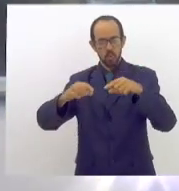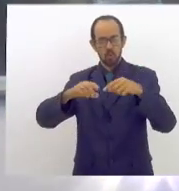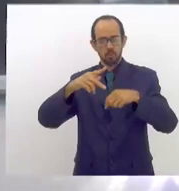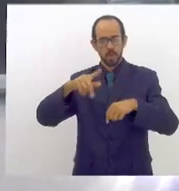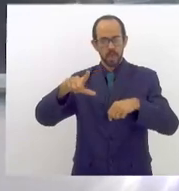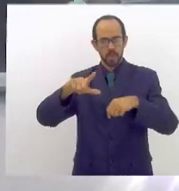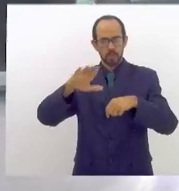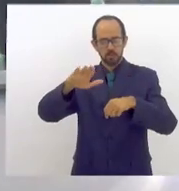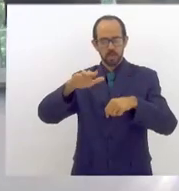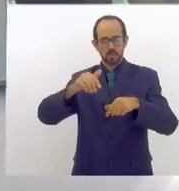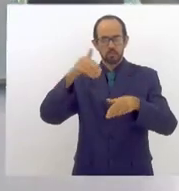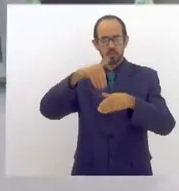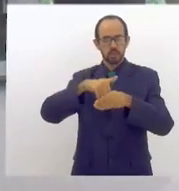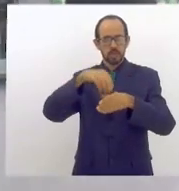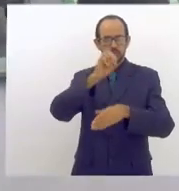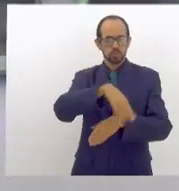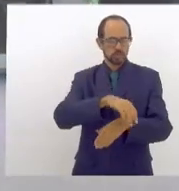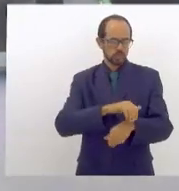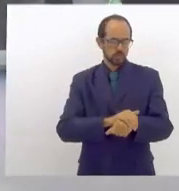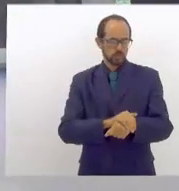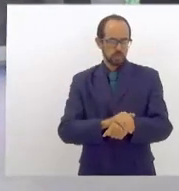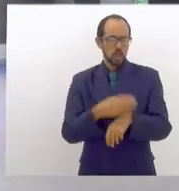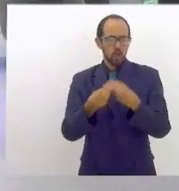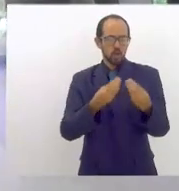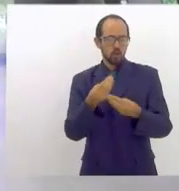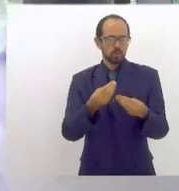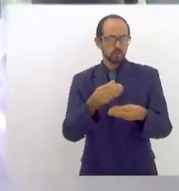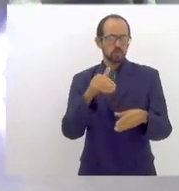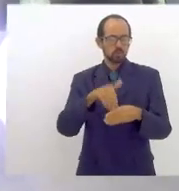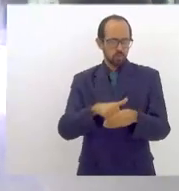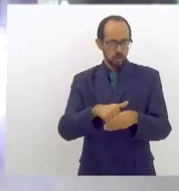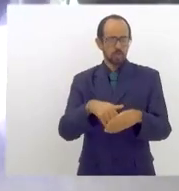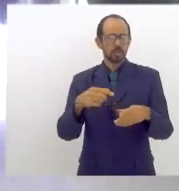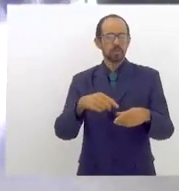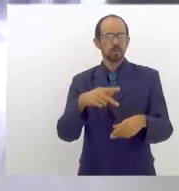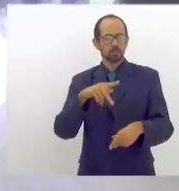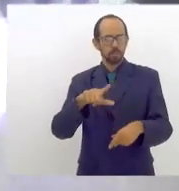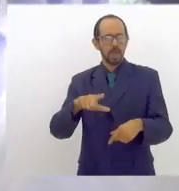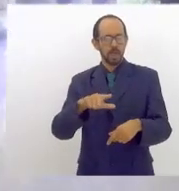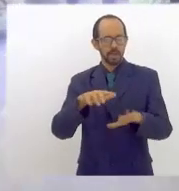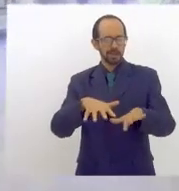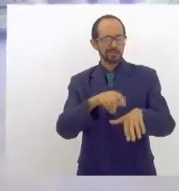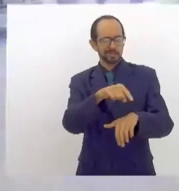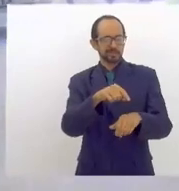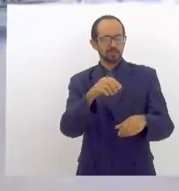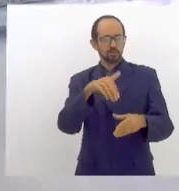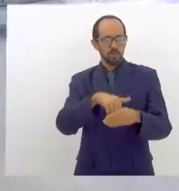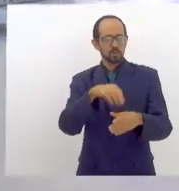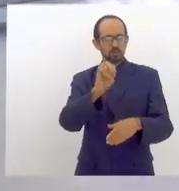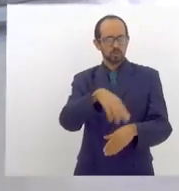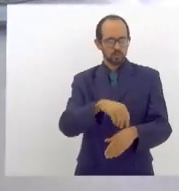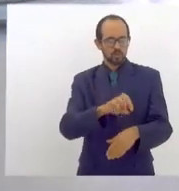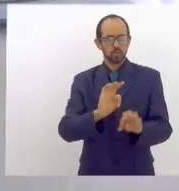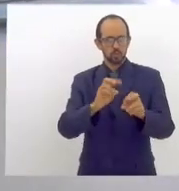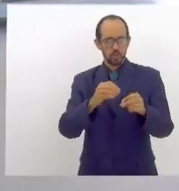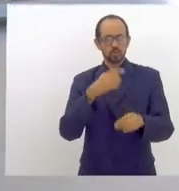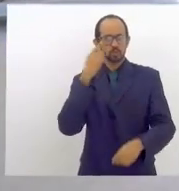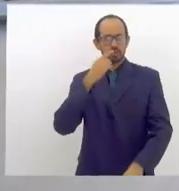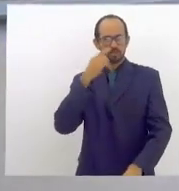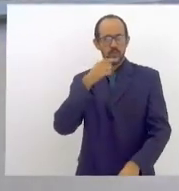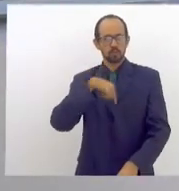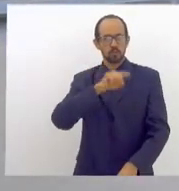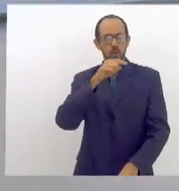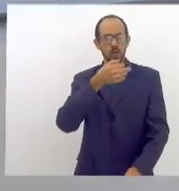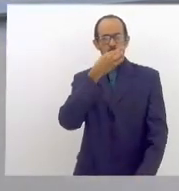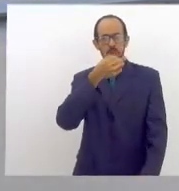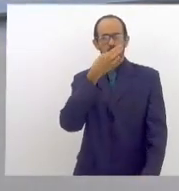como é que alguém vota sim num projeto tão horroroso me explique todos os deputados foram para o